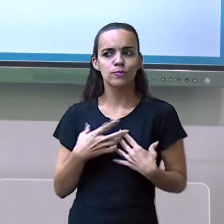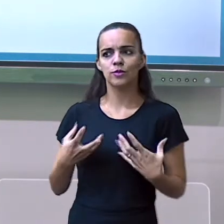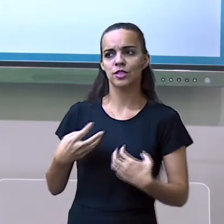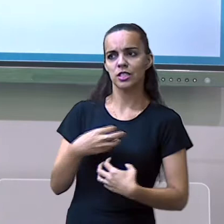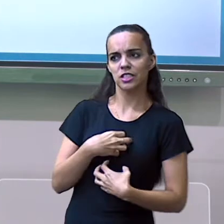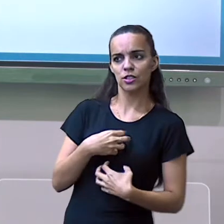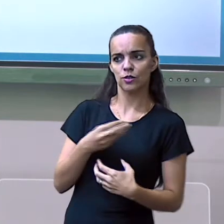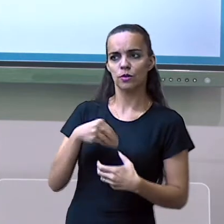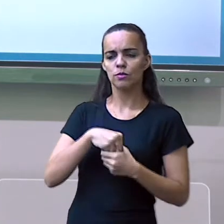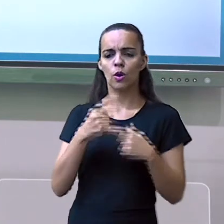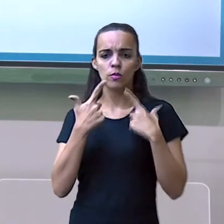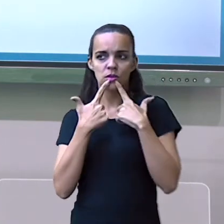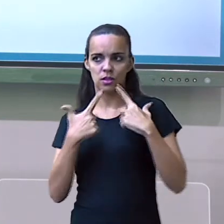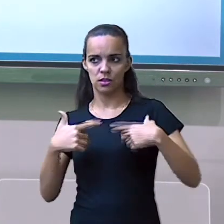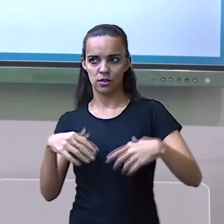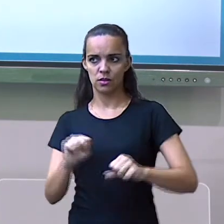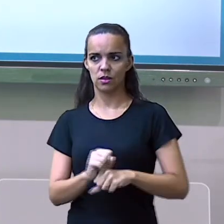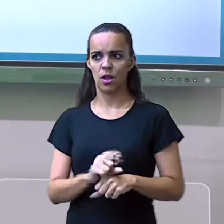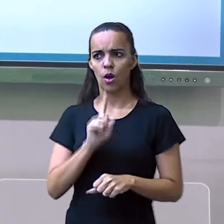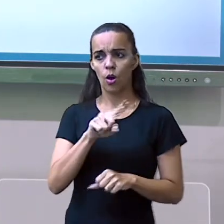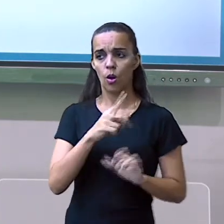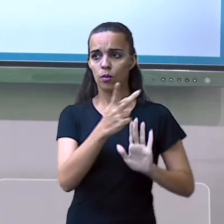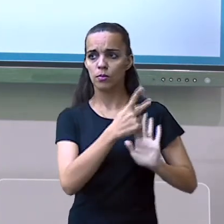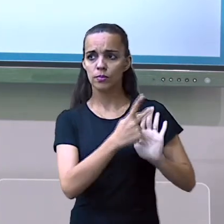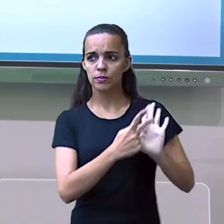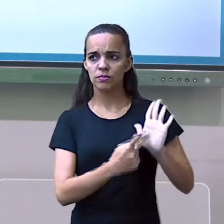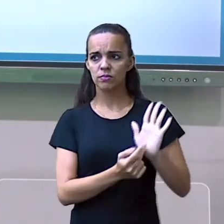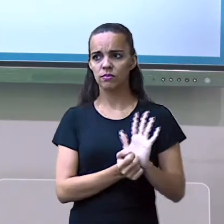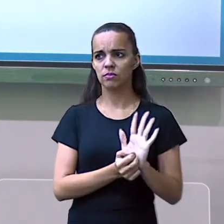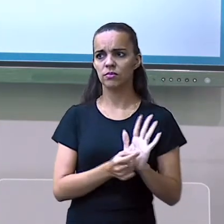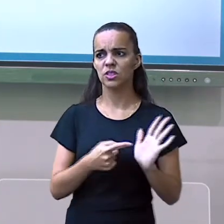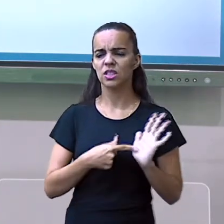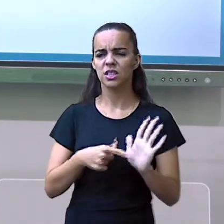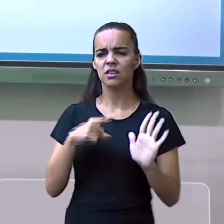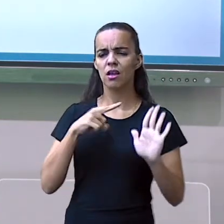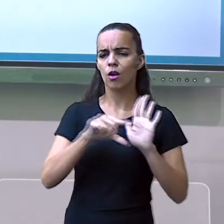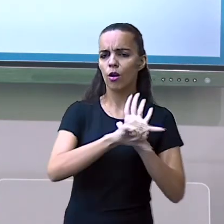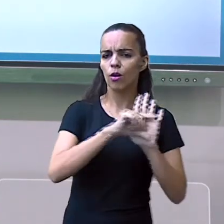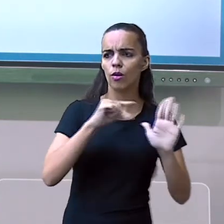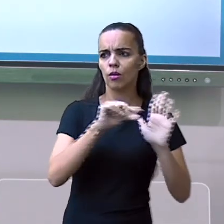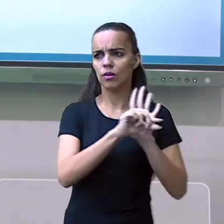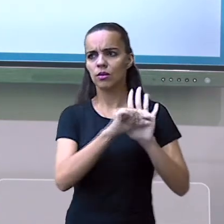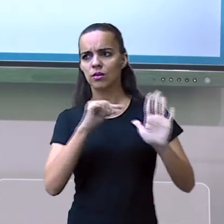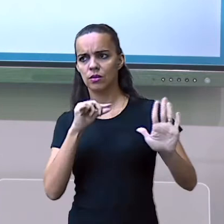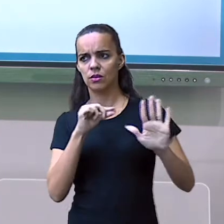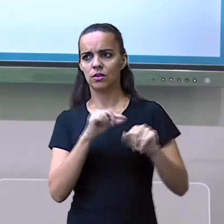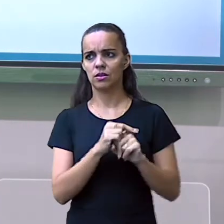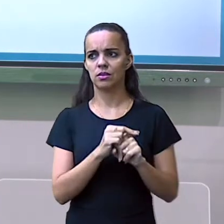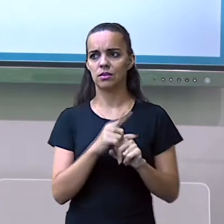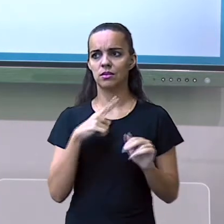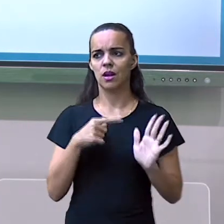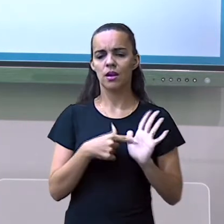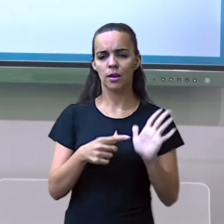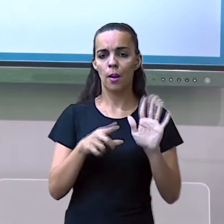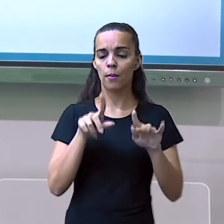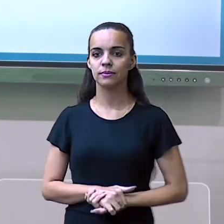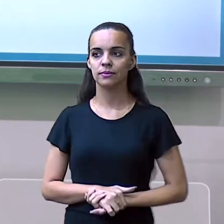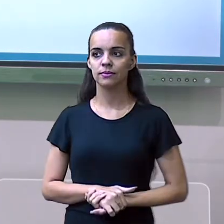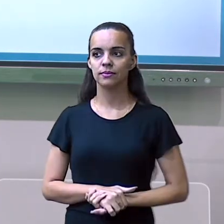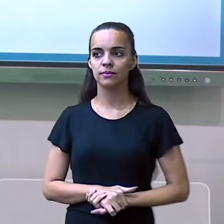uma linguagem. Poema, obra em verso em que há